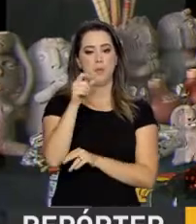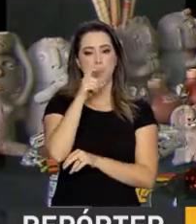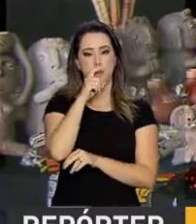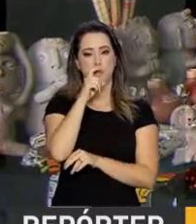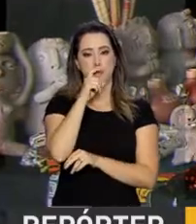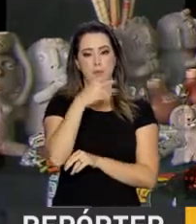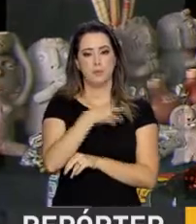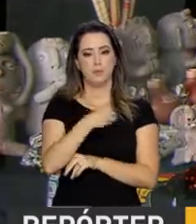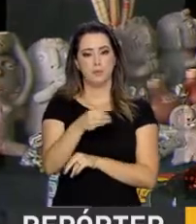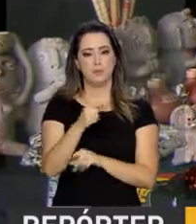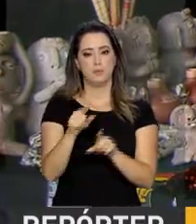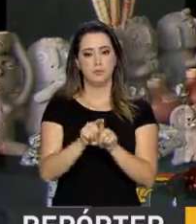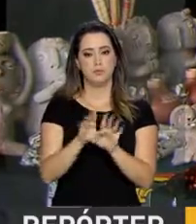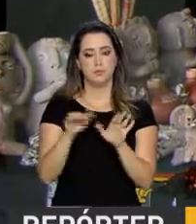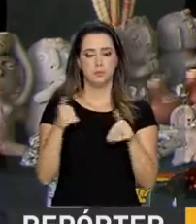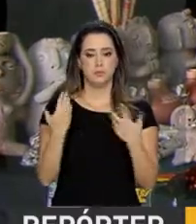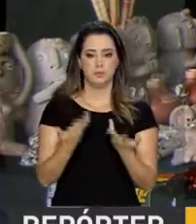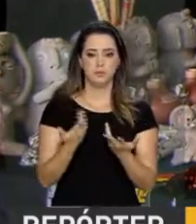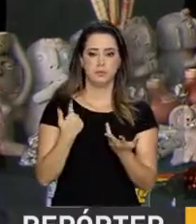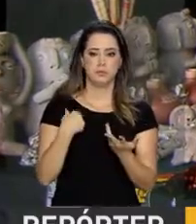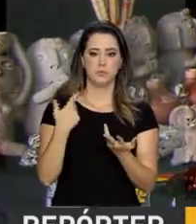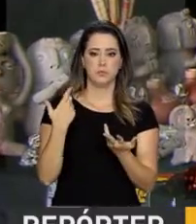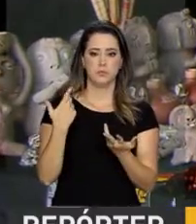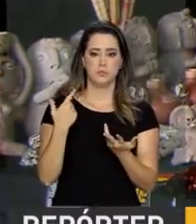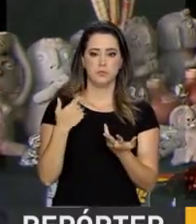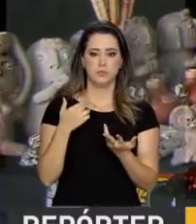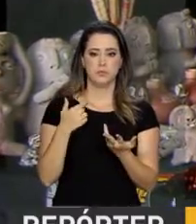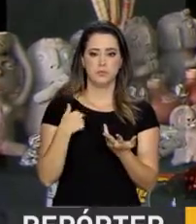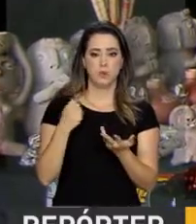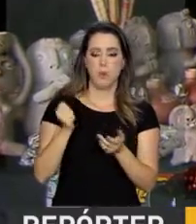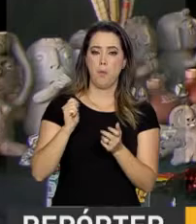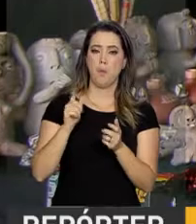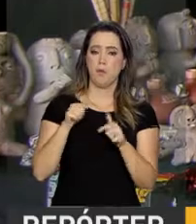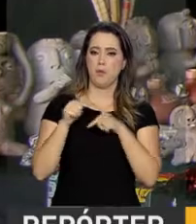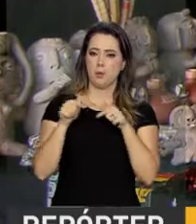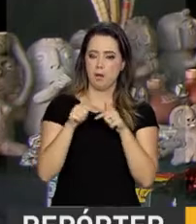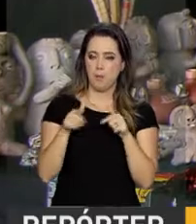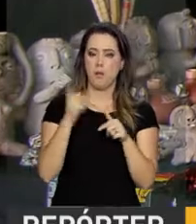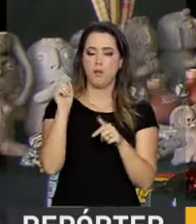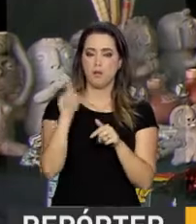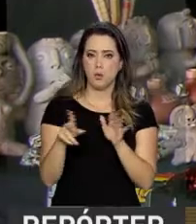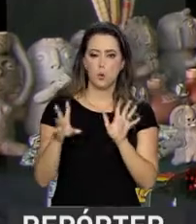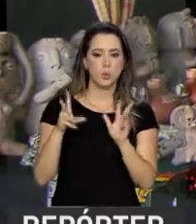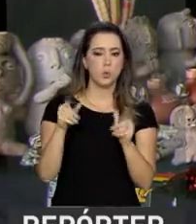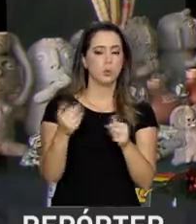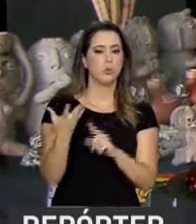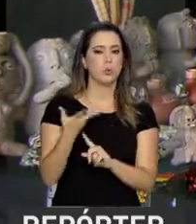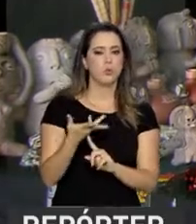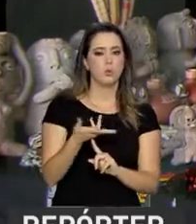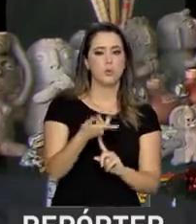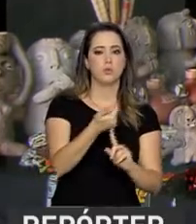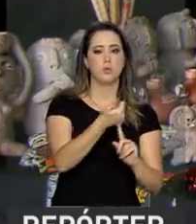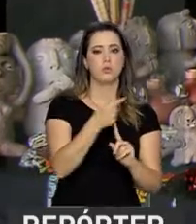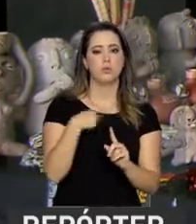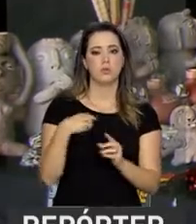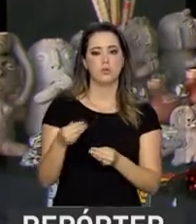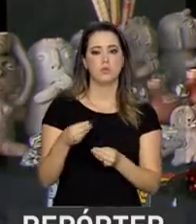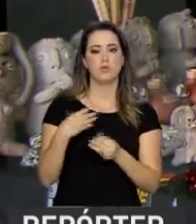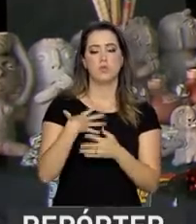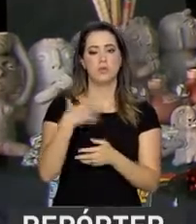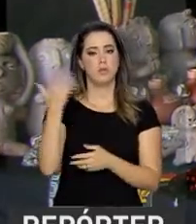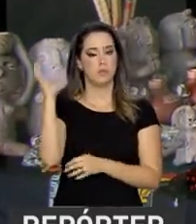para filha, né? Então, o meu sustento da minha família é todo de artesanato que vem da